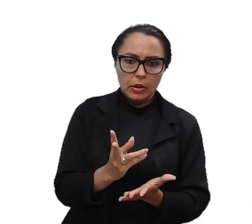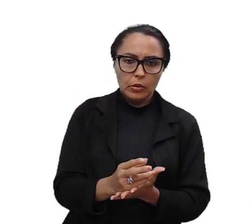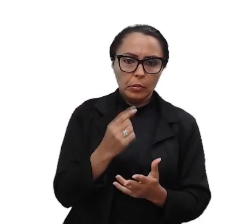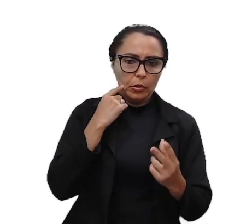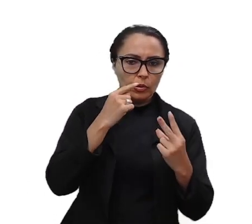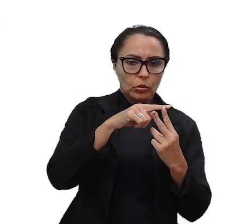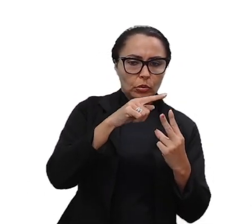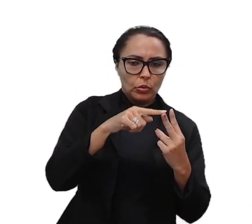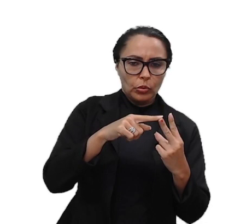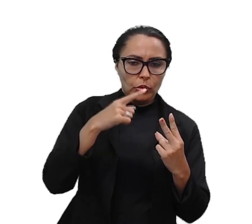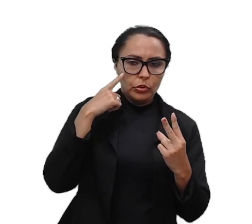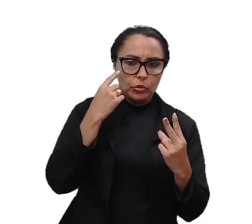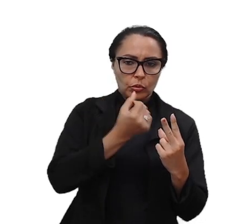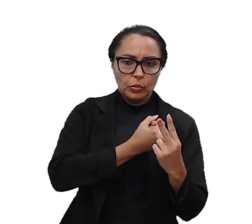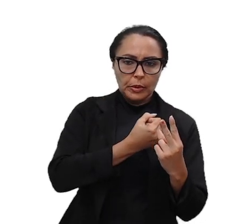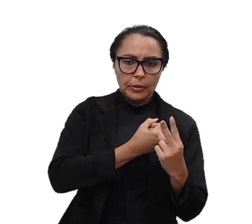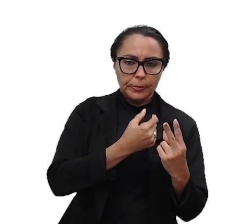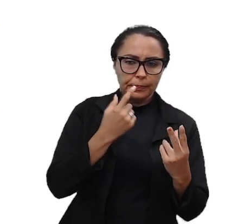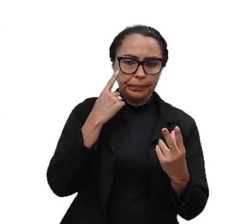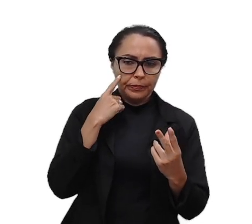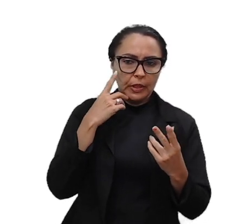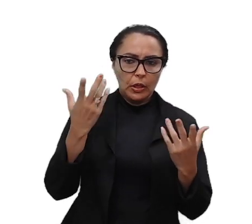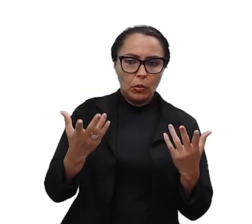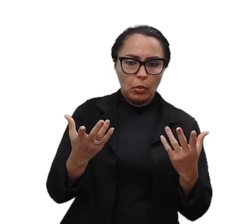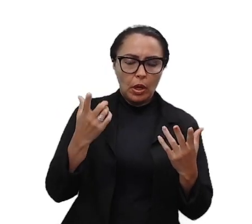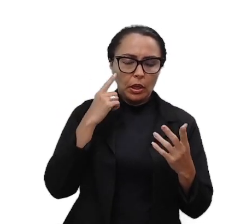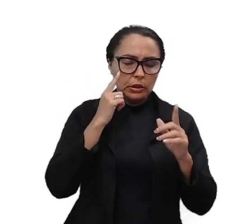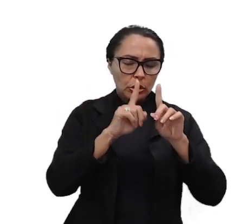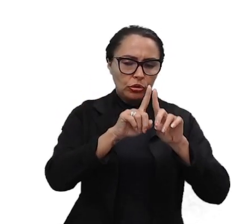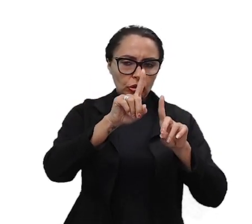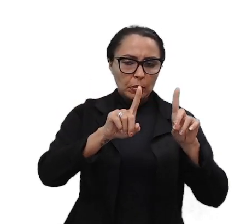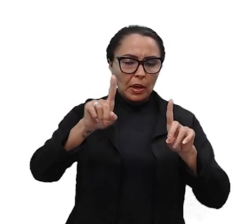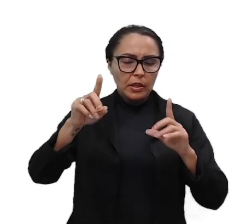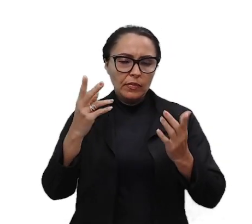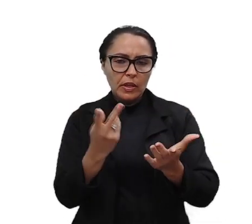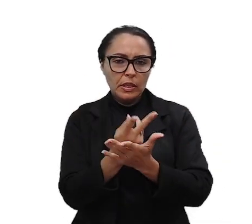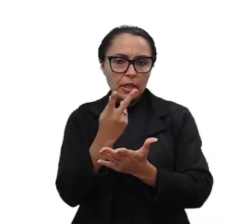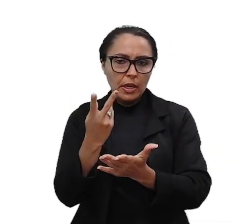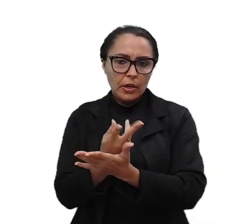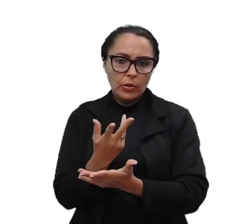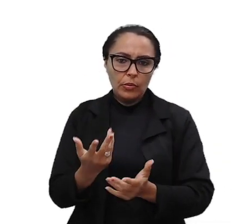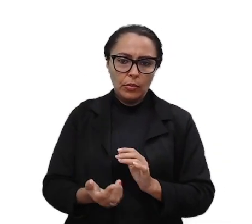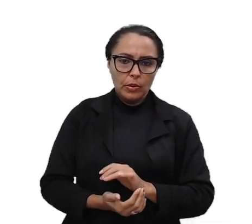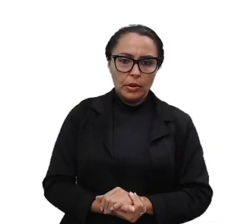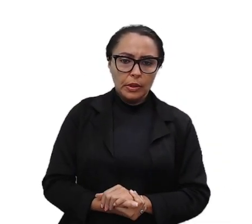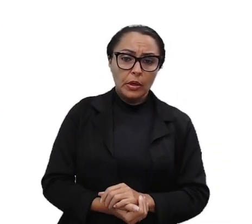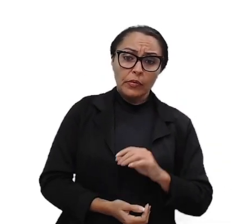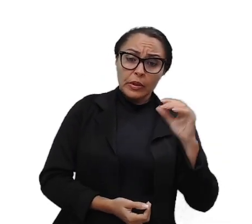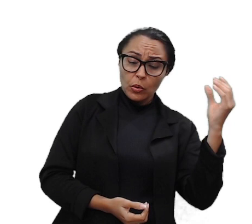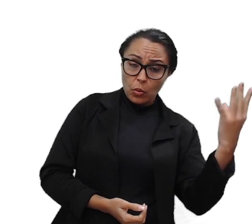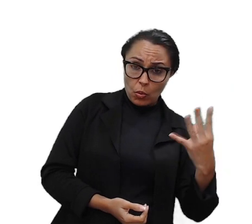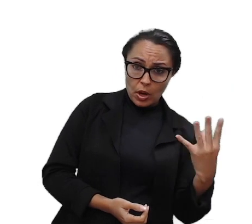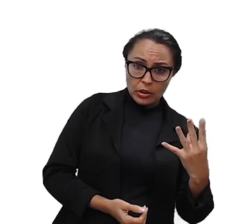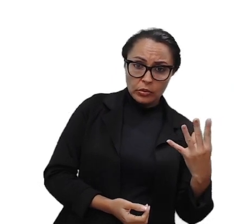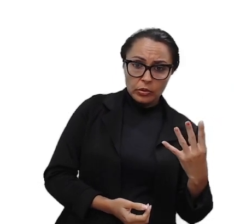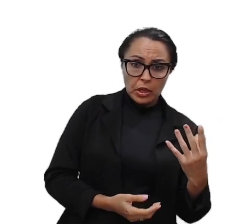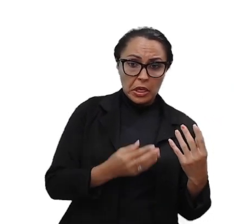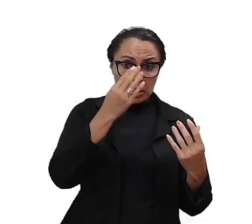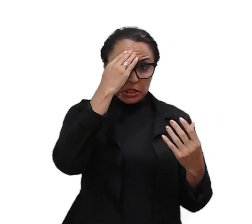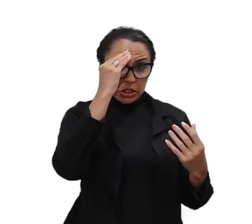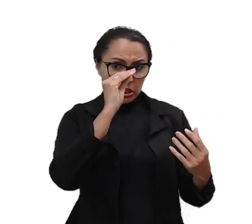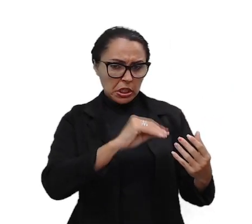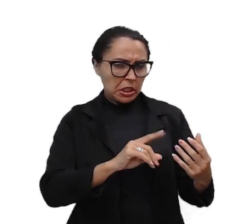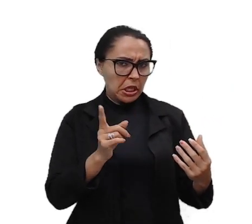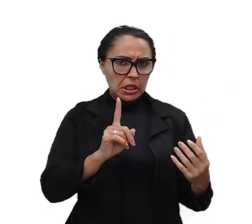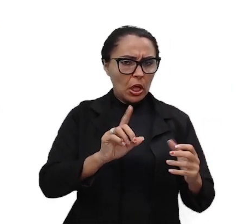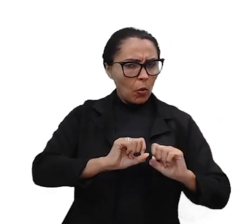2 números. A previsão em si é uma estimativa do erro dessa previsão. E finalmente o erro 4, desistir